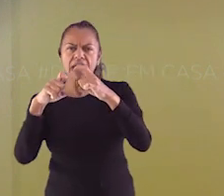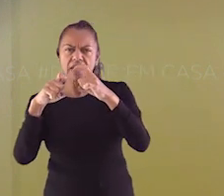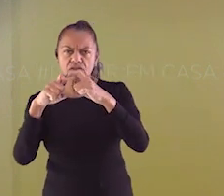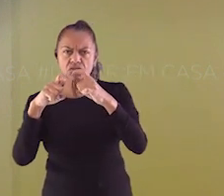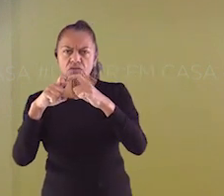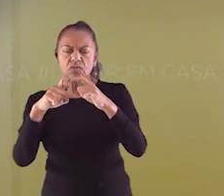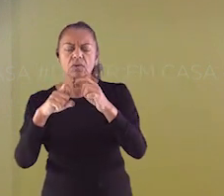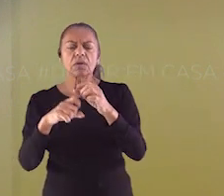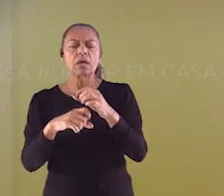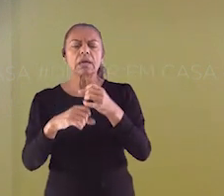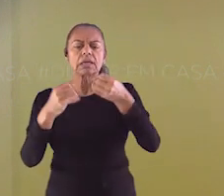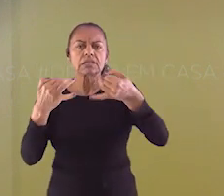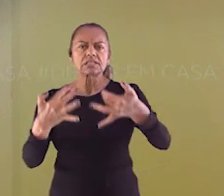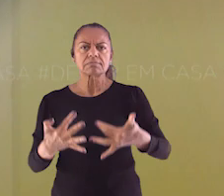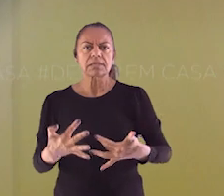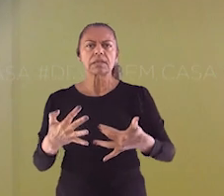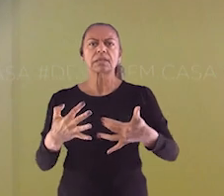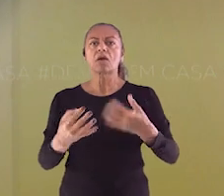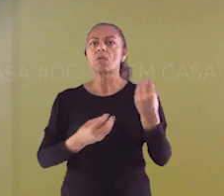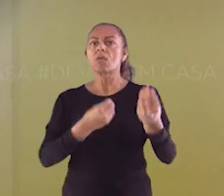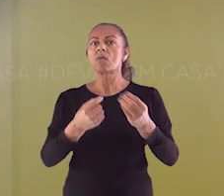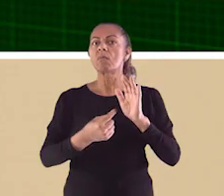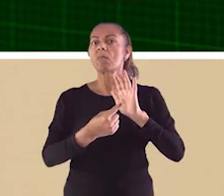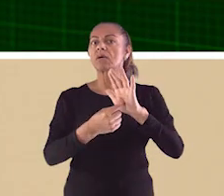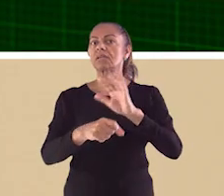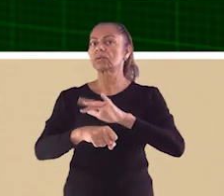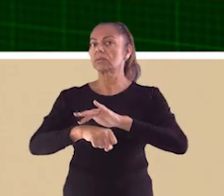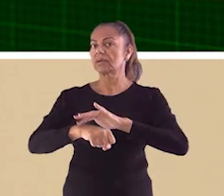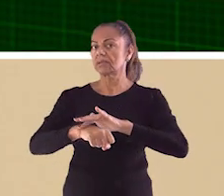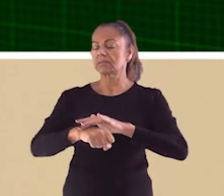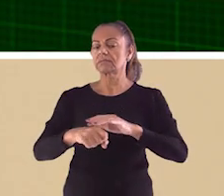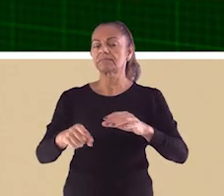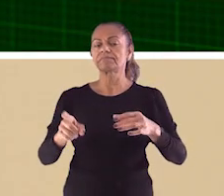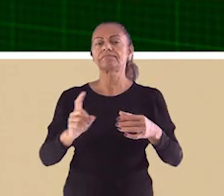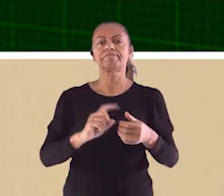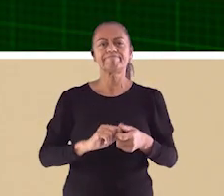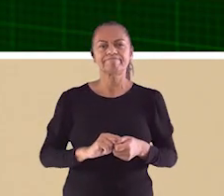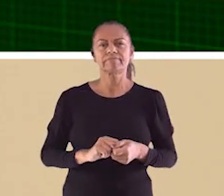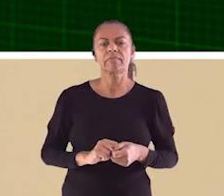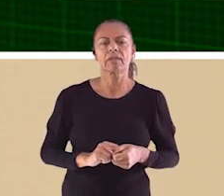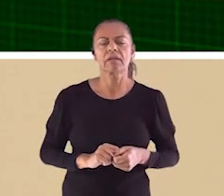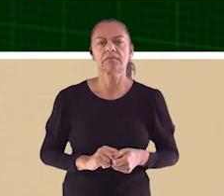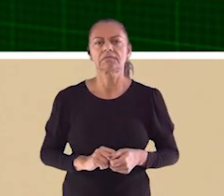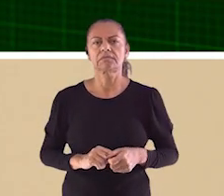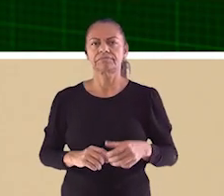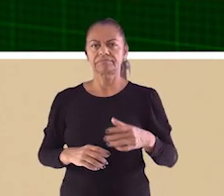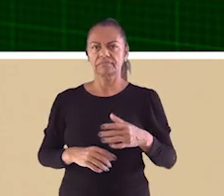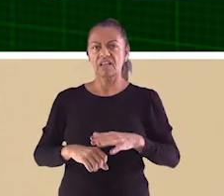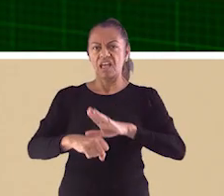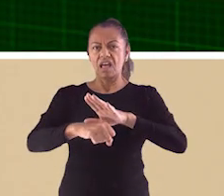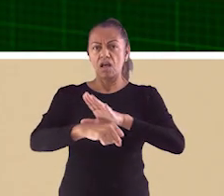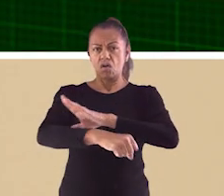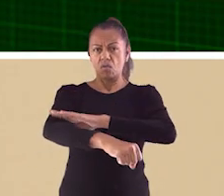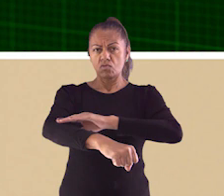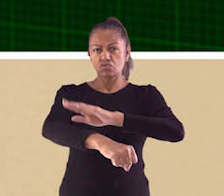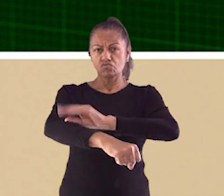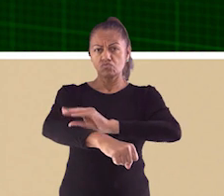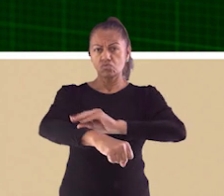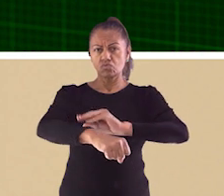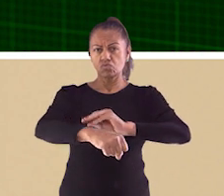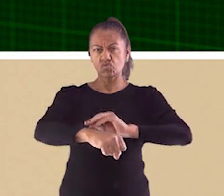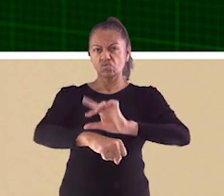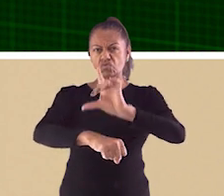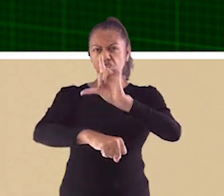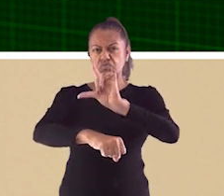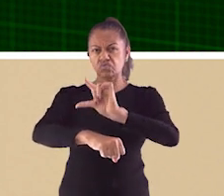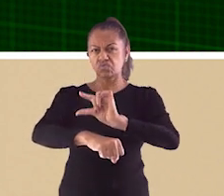forma é a mais grave da doença. O Dr. Drauzio Varela destaca alguns sintomas da doença.